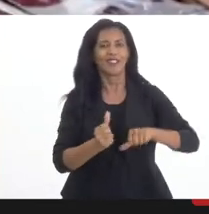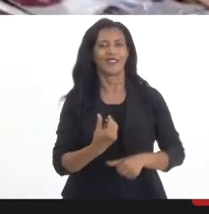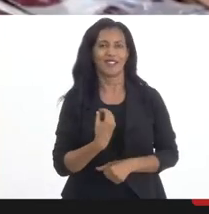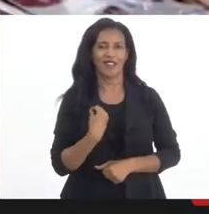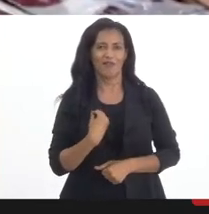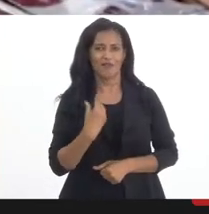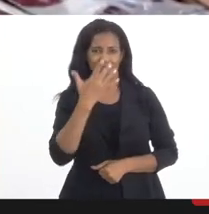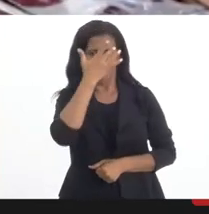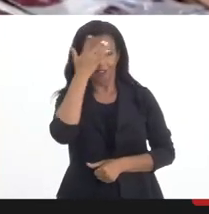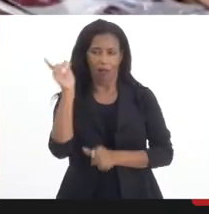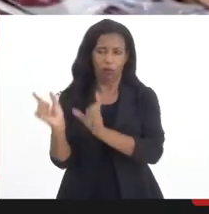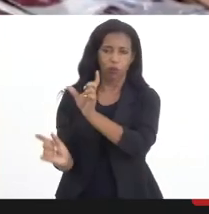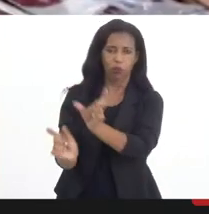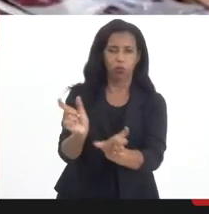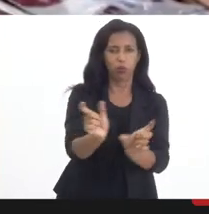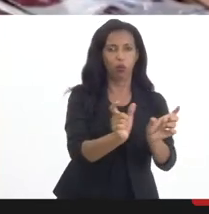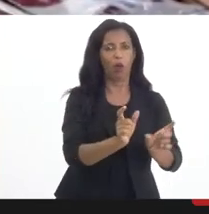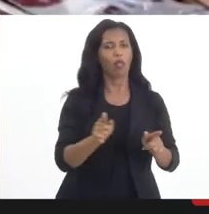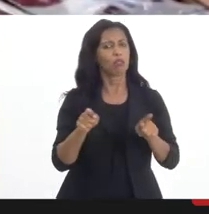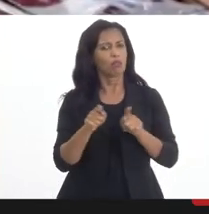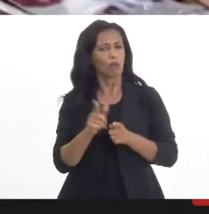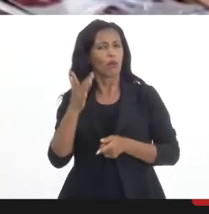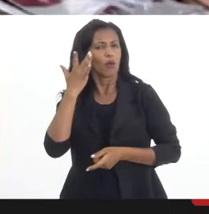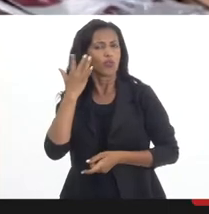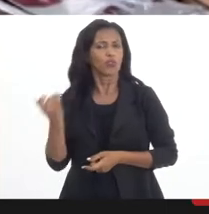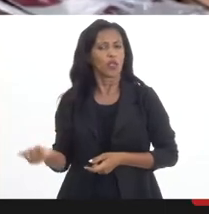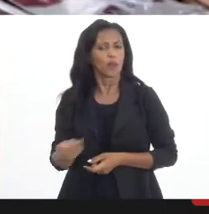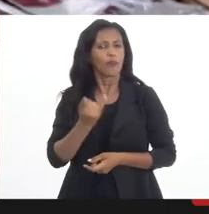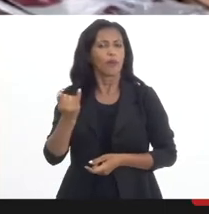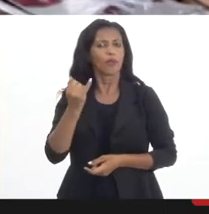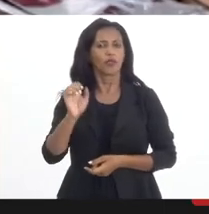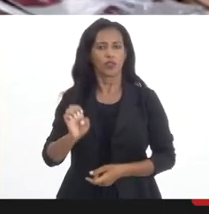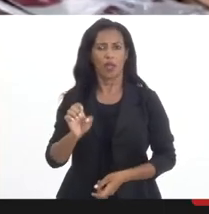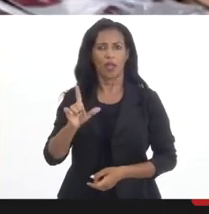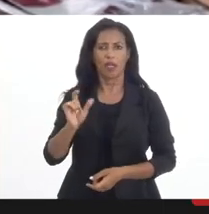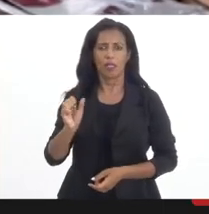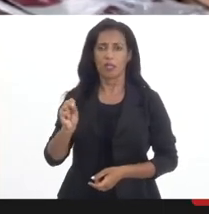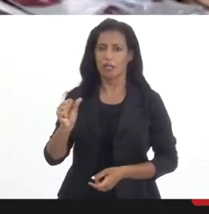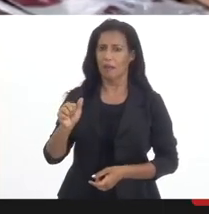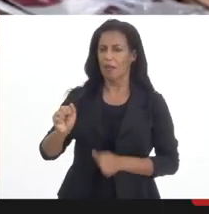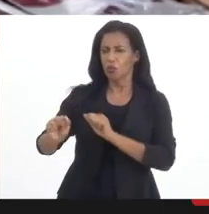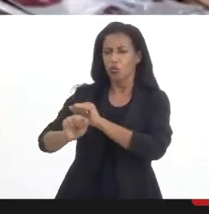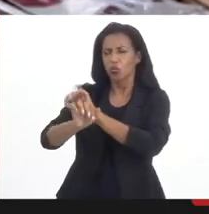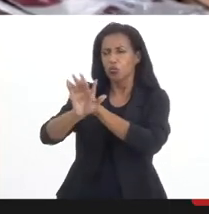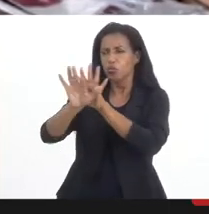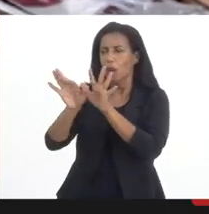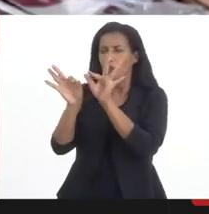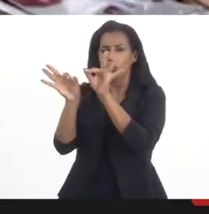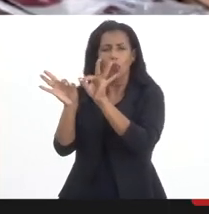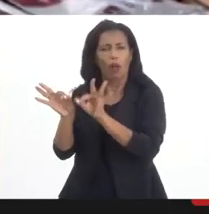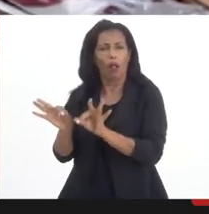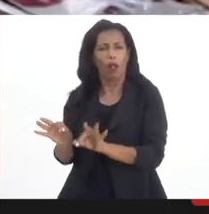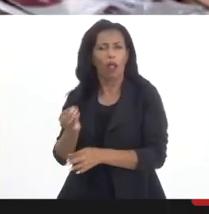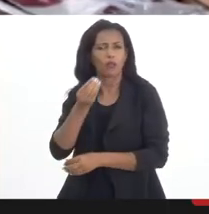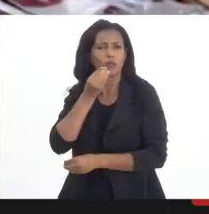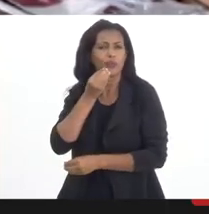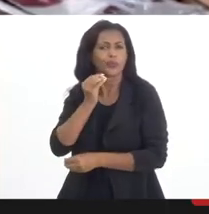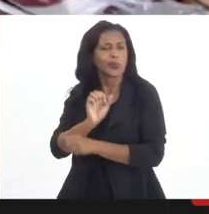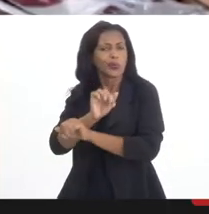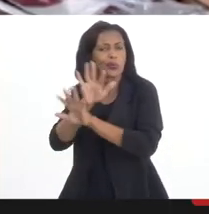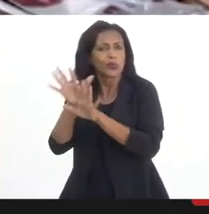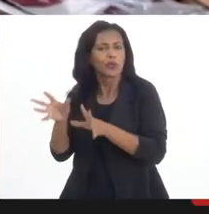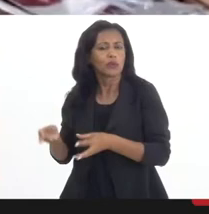pessoas. Então, eu também achei muito bonita a fala da Elizabeth Manja, muito clara, muito correta, muito transparente sobre